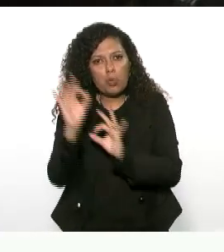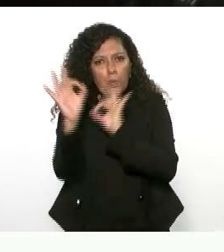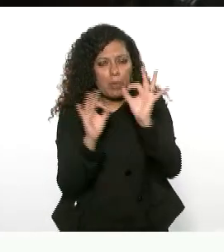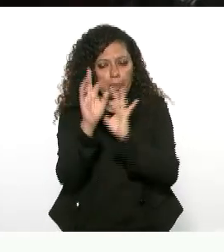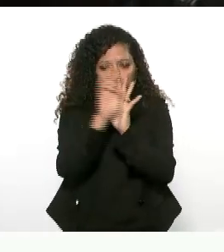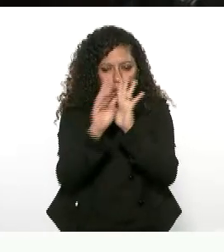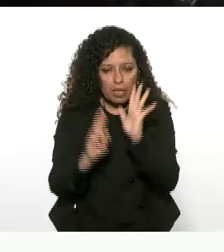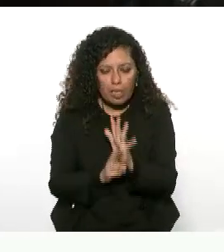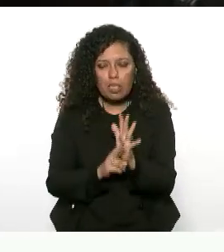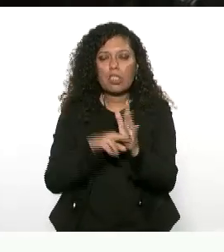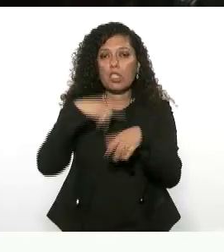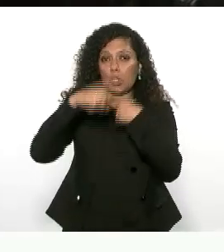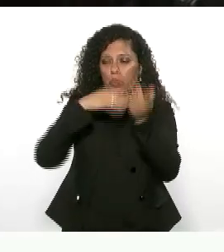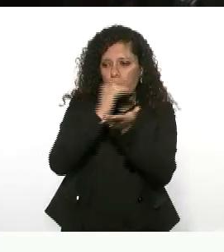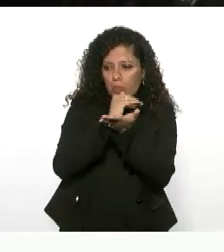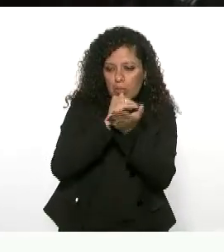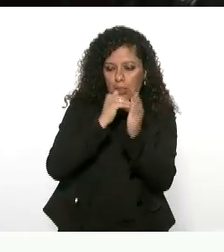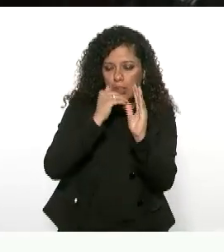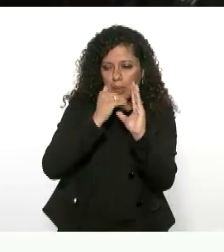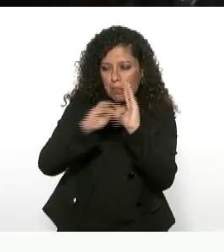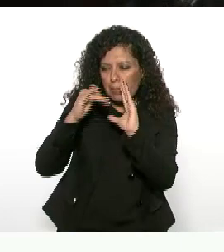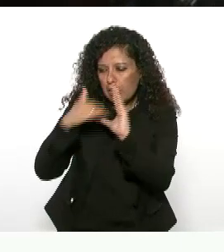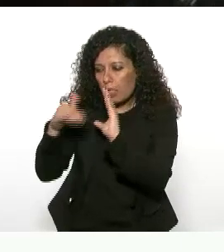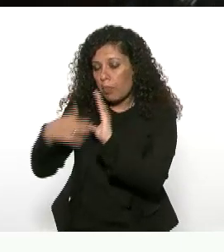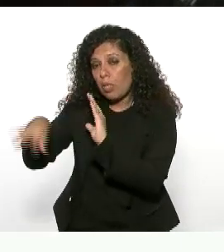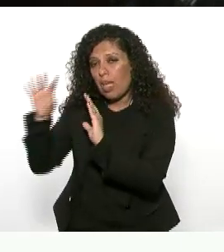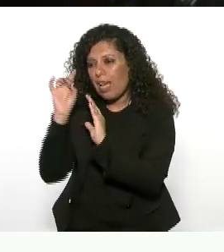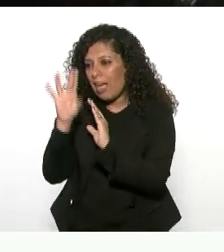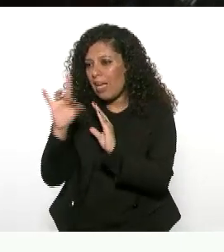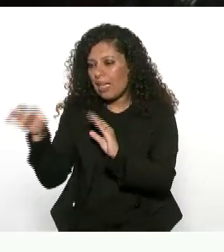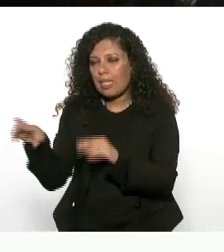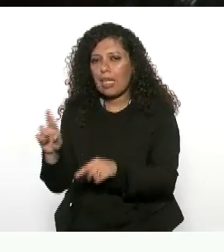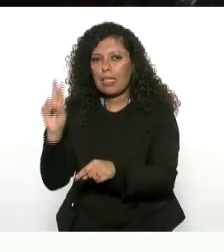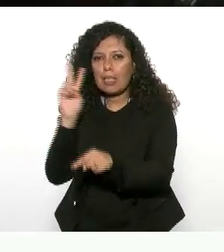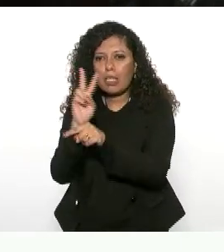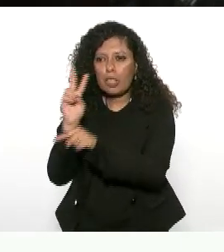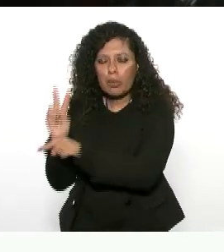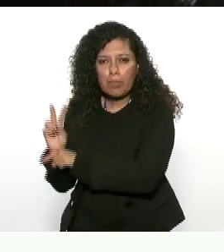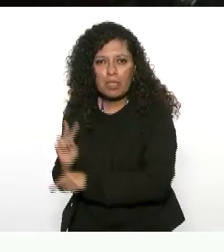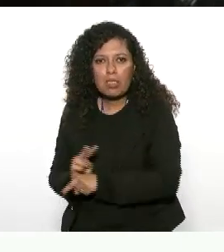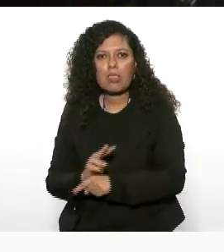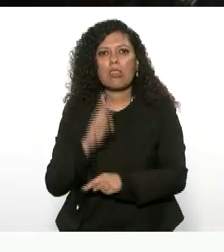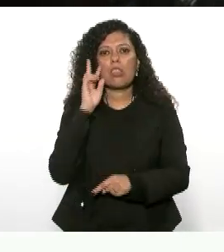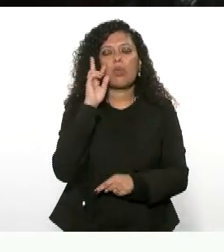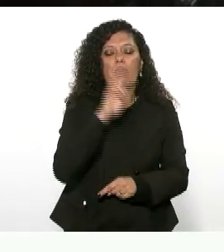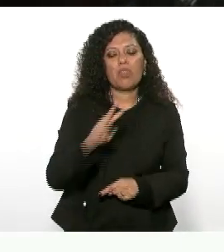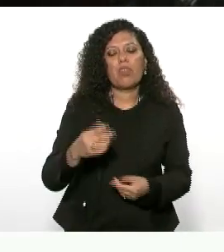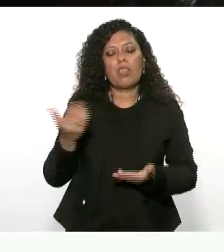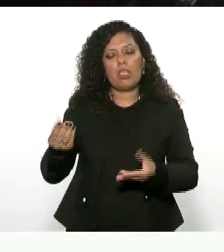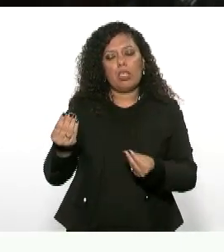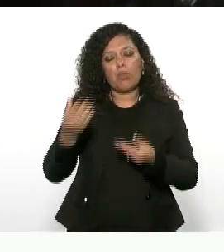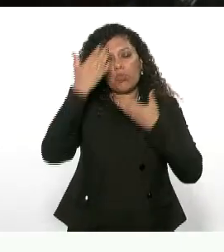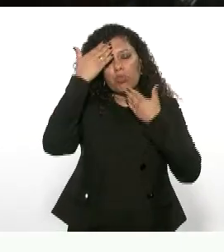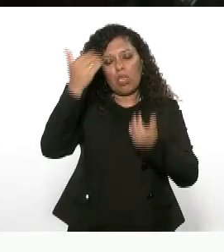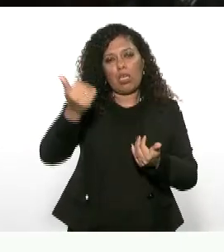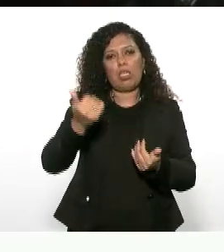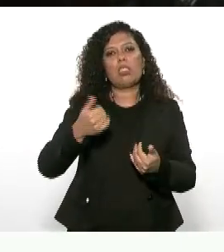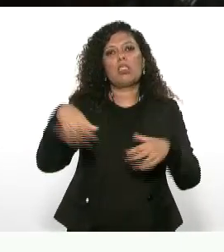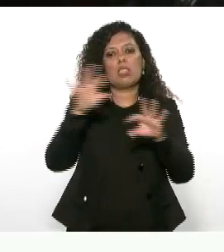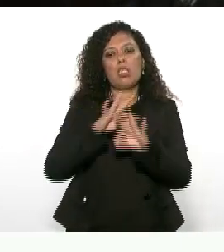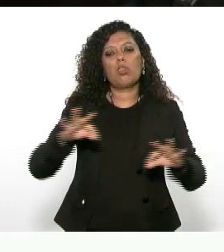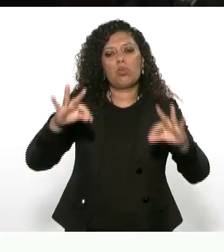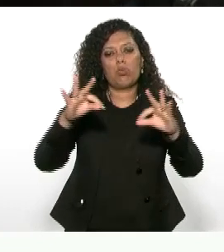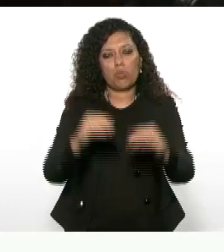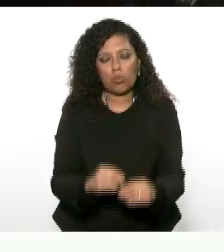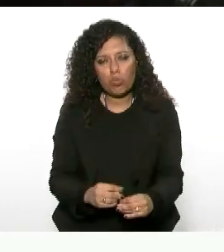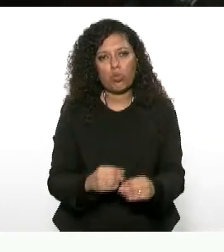que será encaminhado a todas as representações para análise, né? E quero muito agradecer a oportunidade de